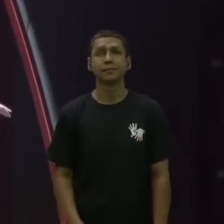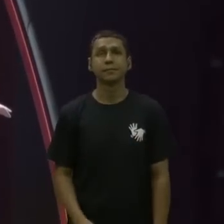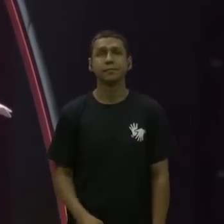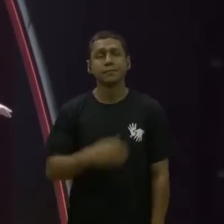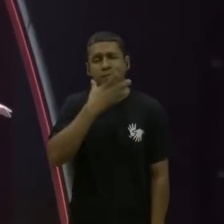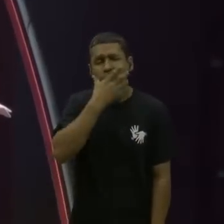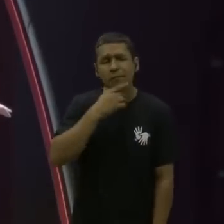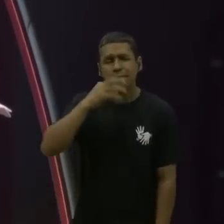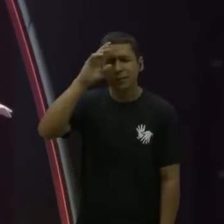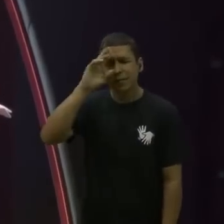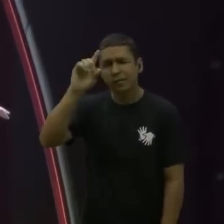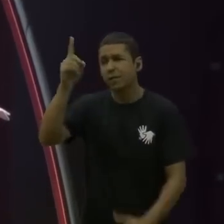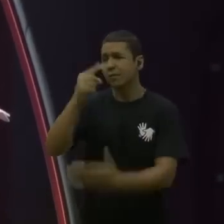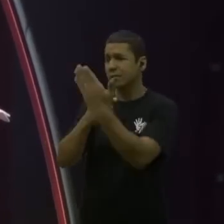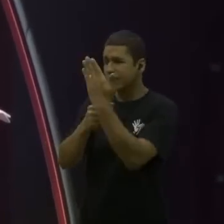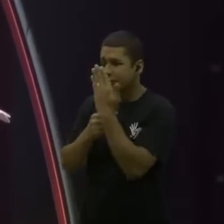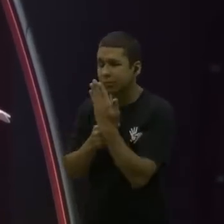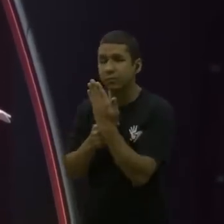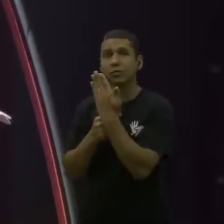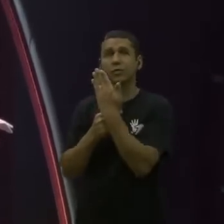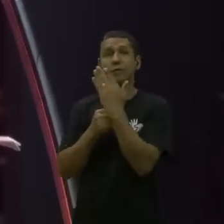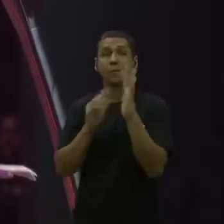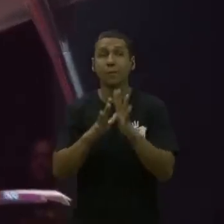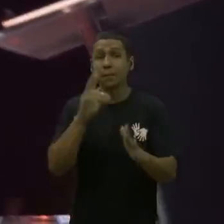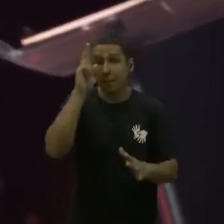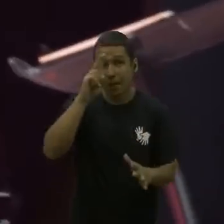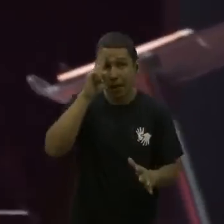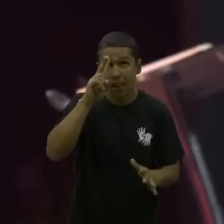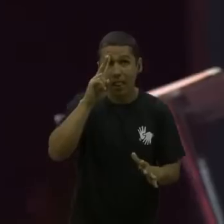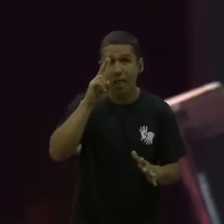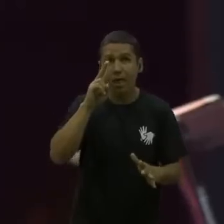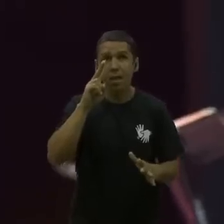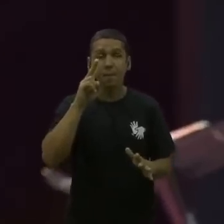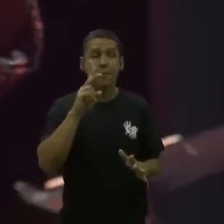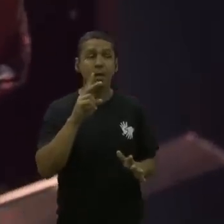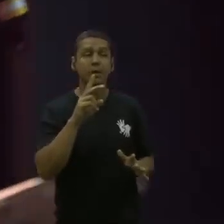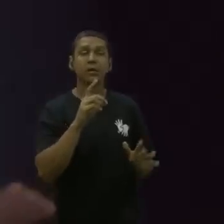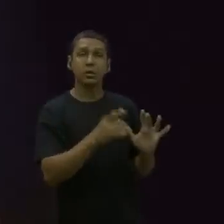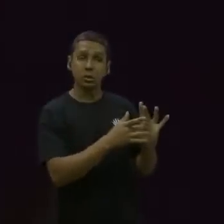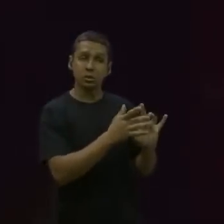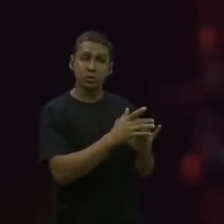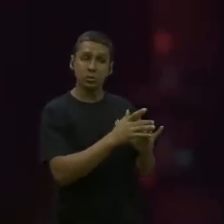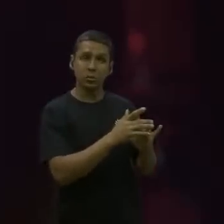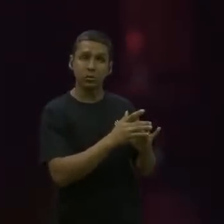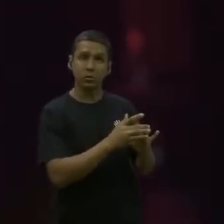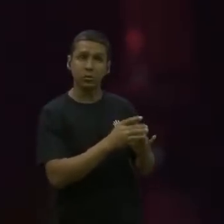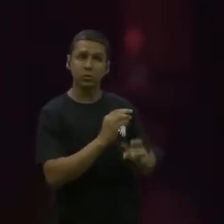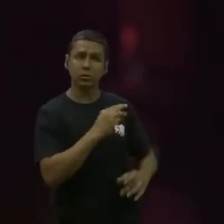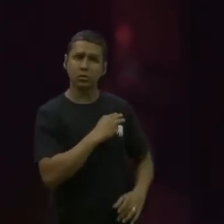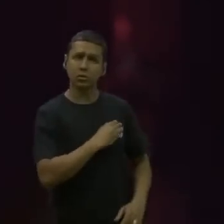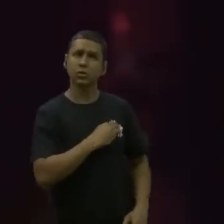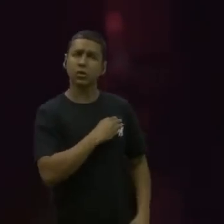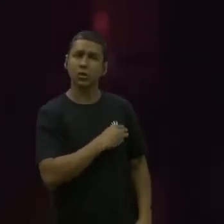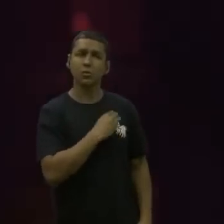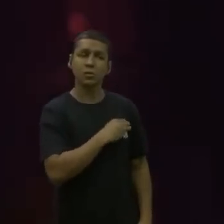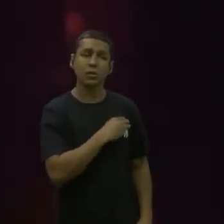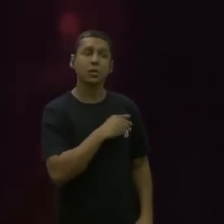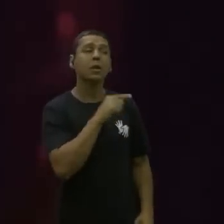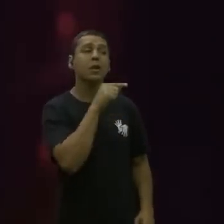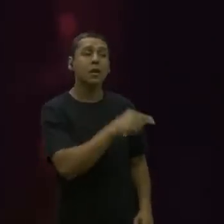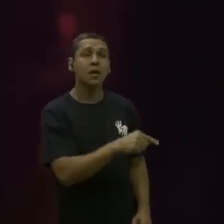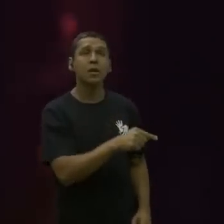Senhor, socorre-me. Mas lembra que eu te disse que ele estava em uma missão entre ois? Quem lembra? Quem lembra uma missão entre